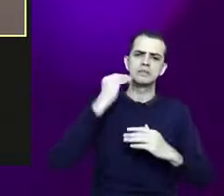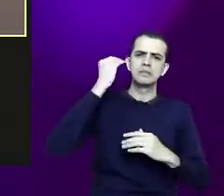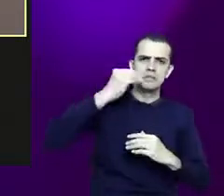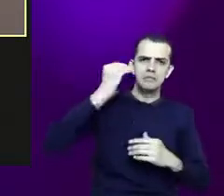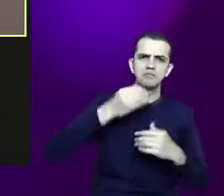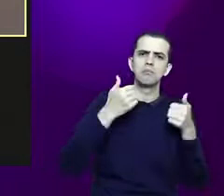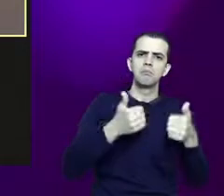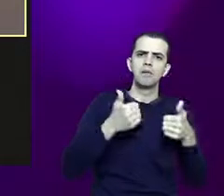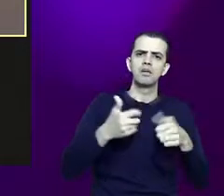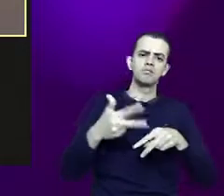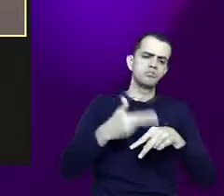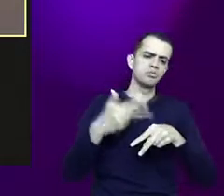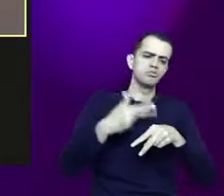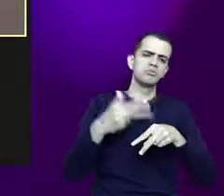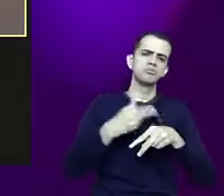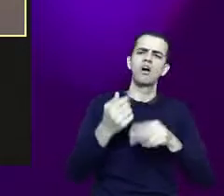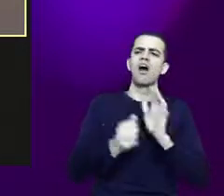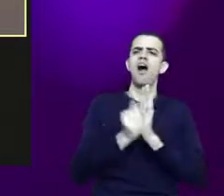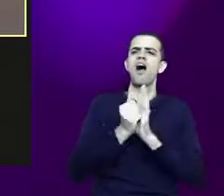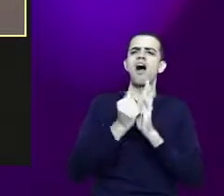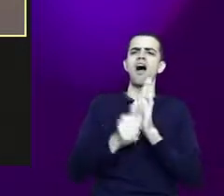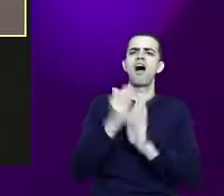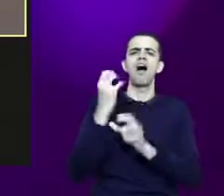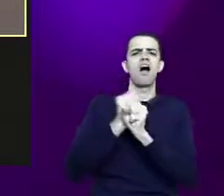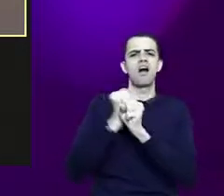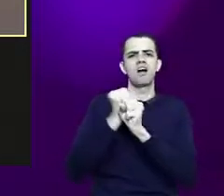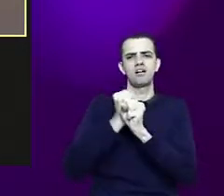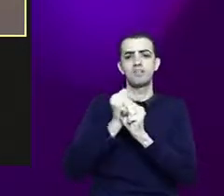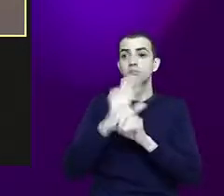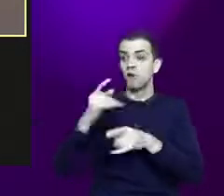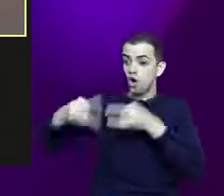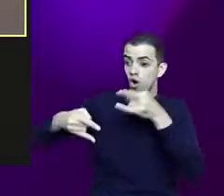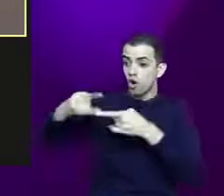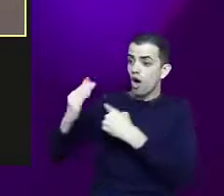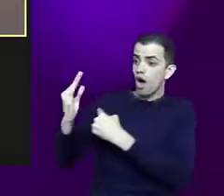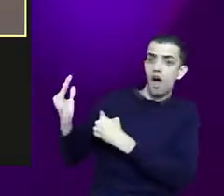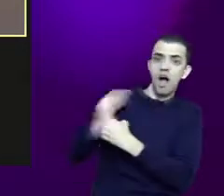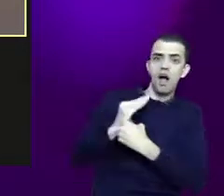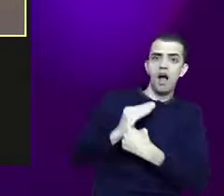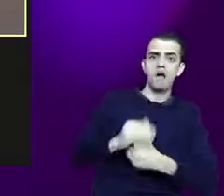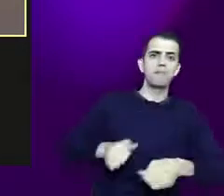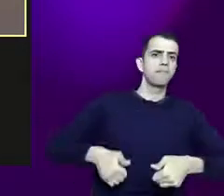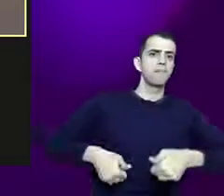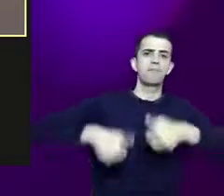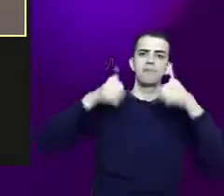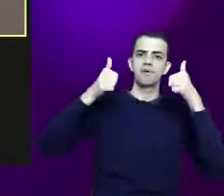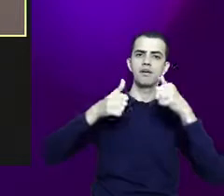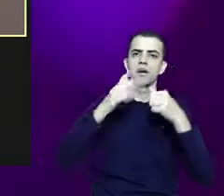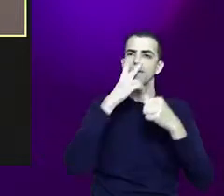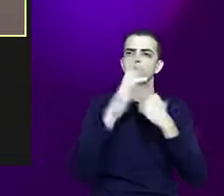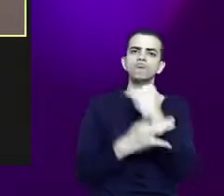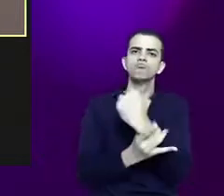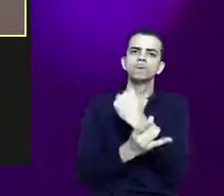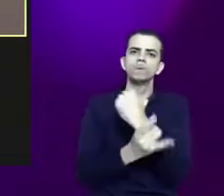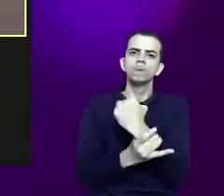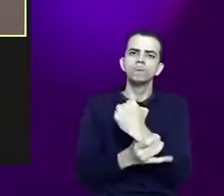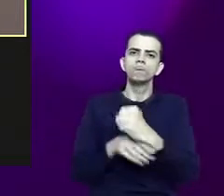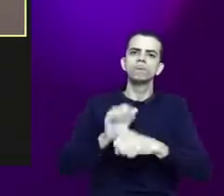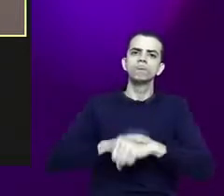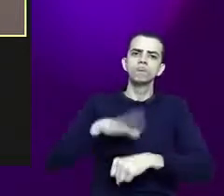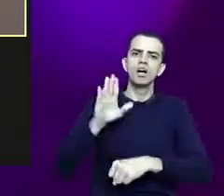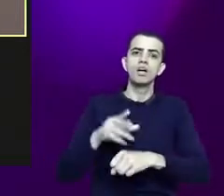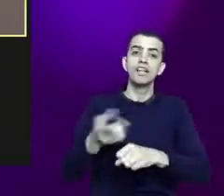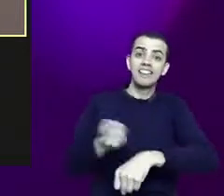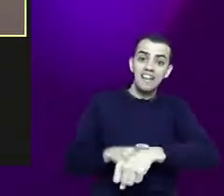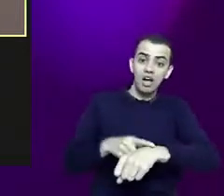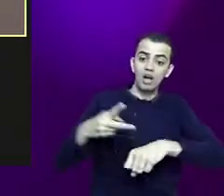fazer quadril há bastante tempo, a robótica melhora a minha cirurgia e faz com que ela seja mais segura, tanto no intraoperatório